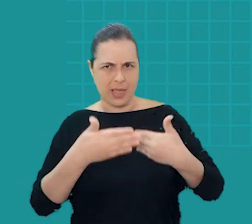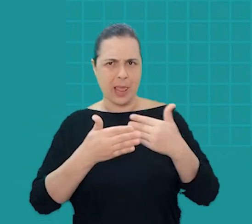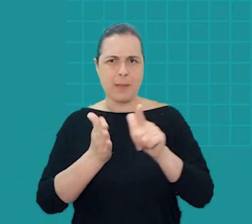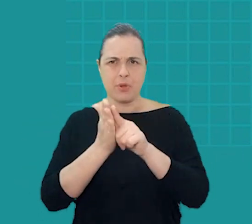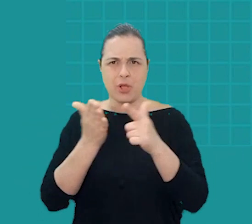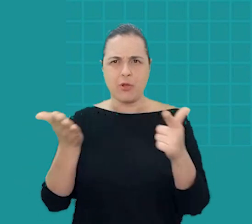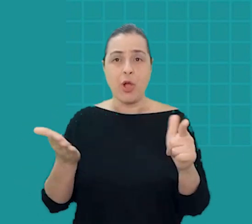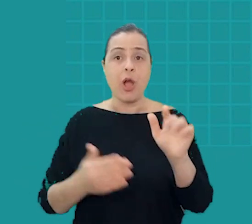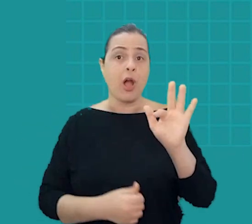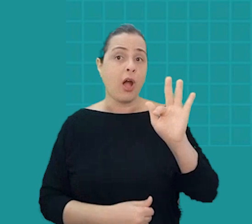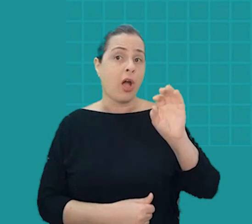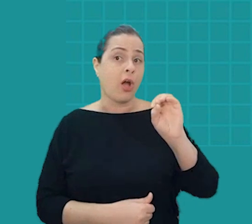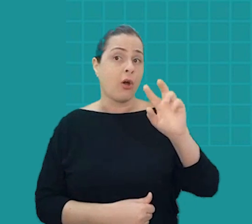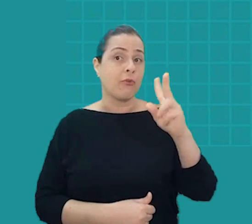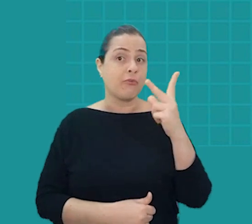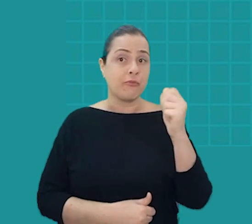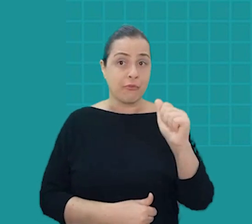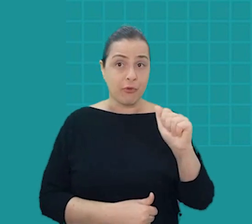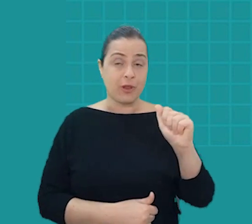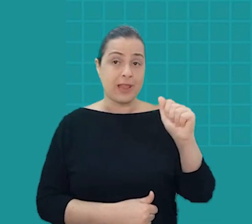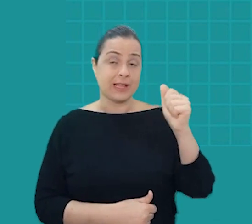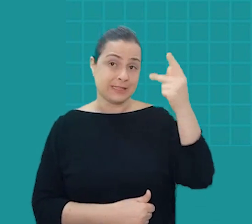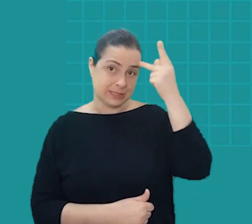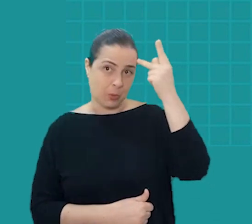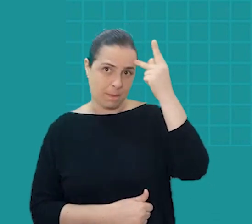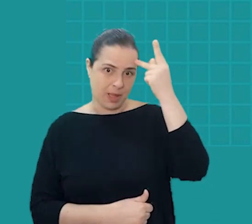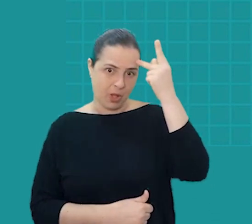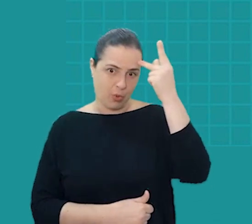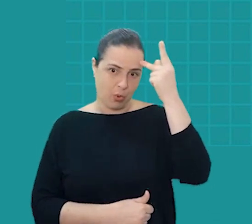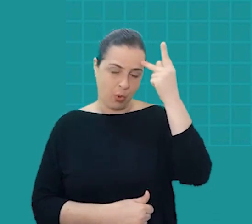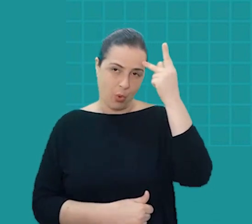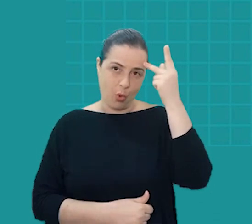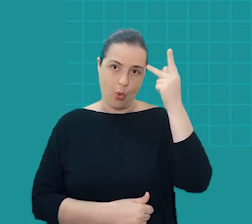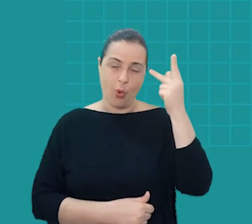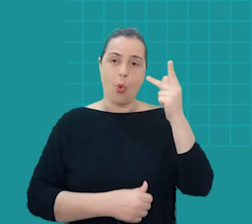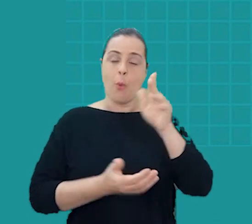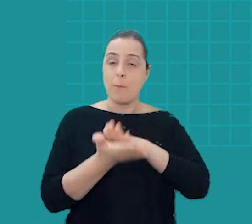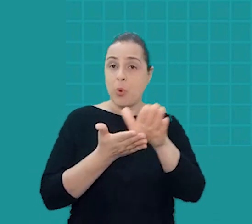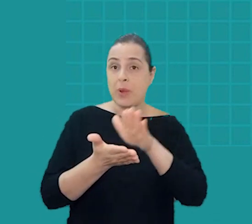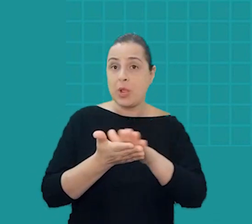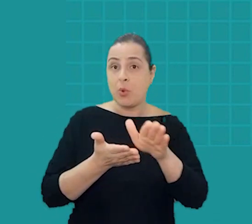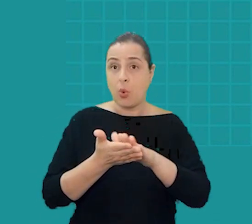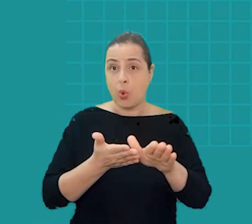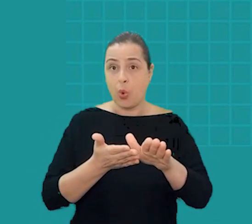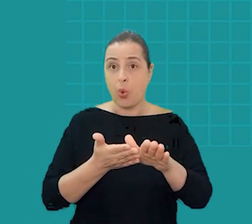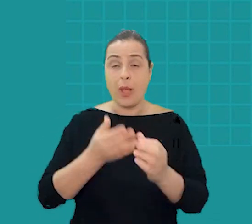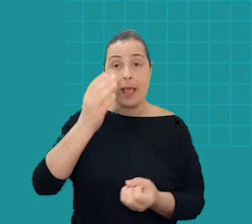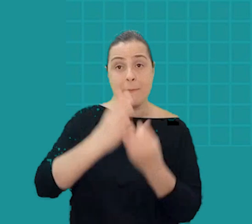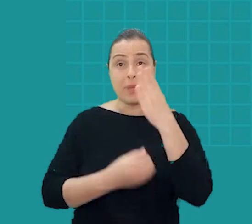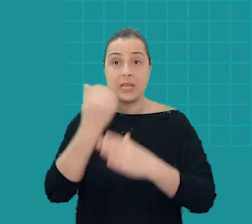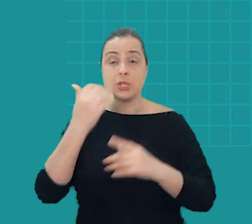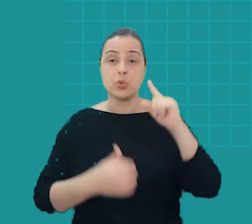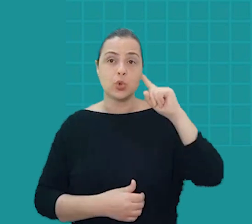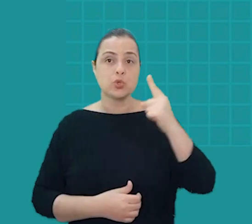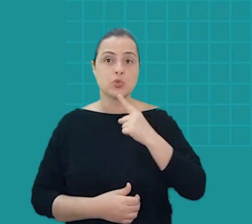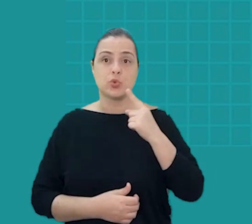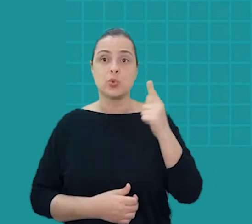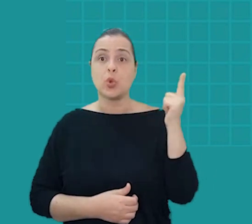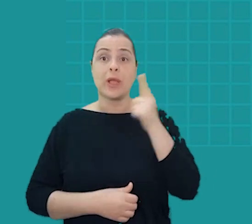não sabia nada. Fiz alguns prêmios do Desafio Unicamp, que eu fui campeão. Depois ganhei Desafio Mundial. Eu falei,